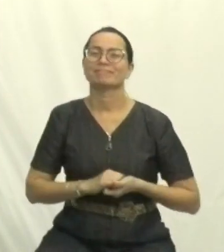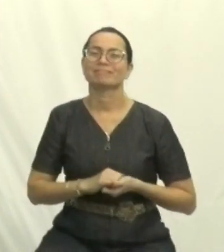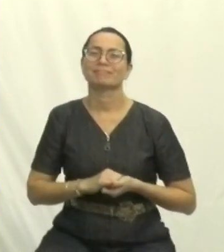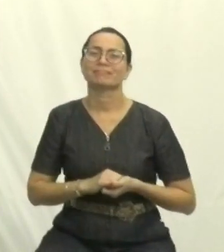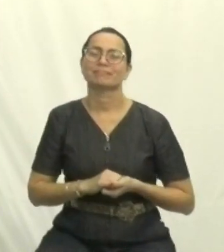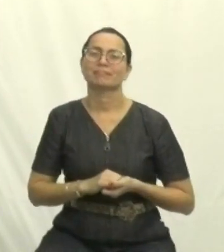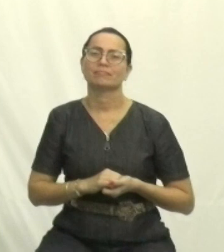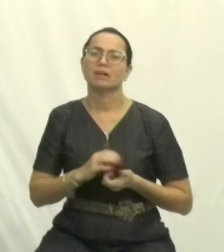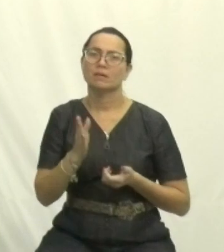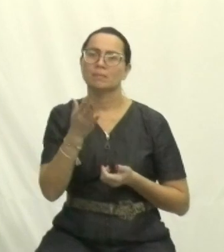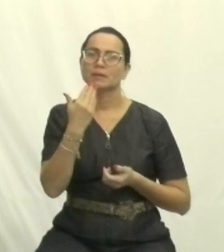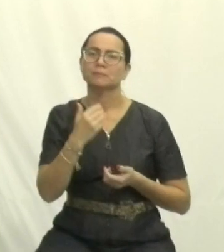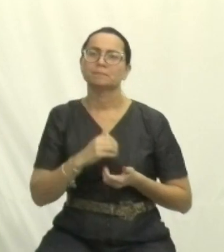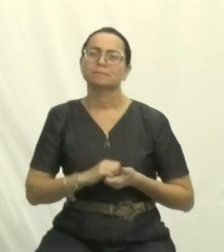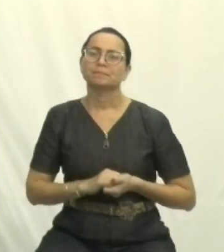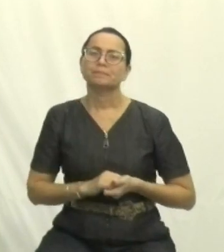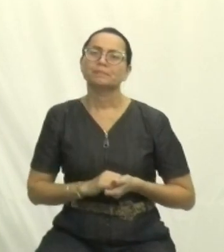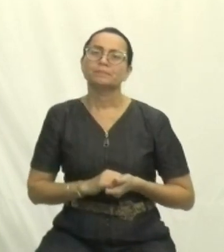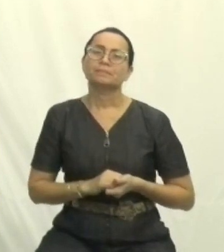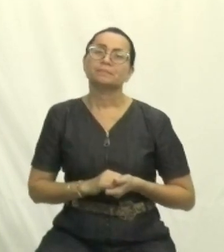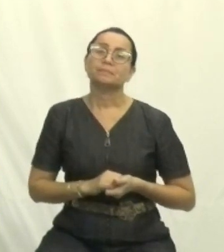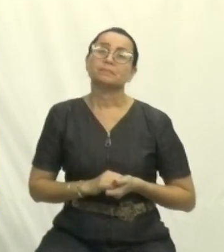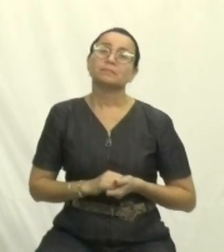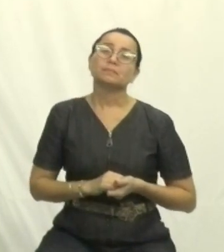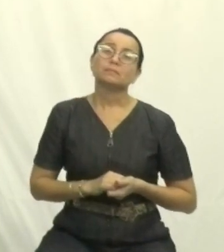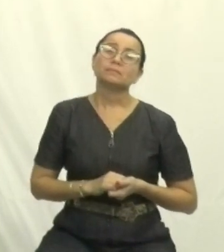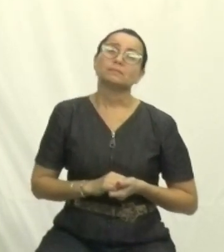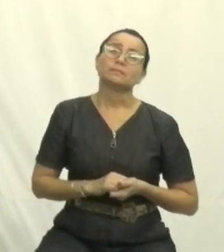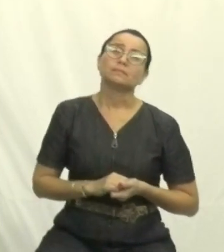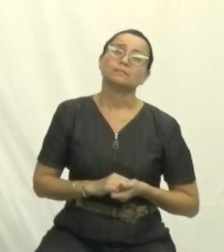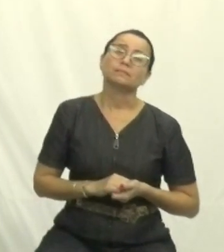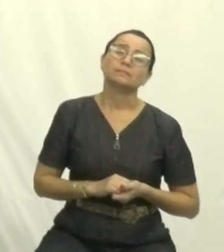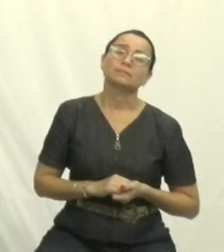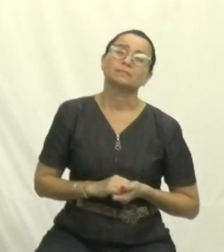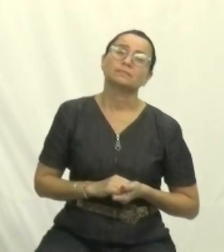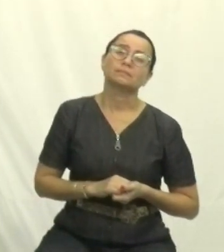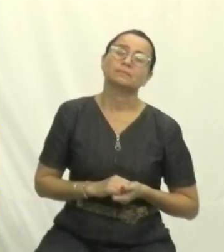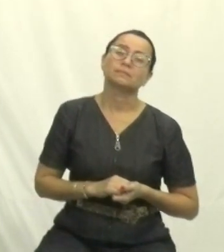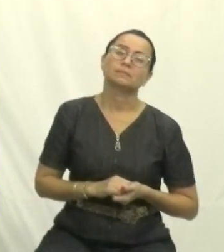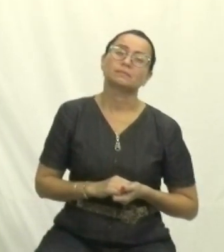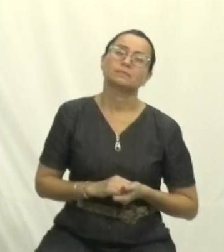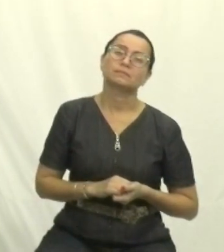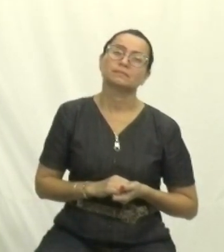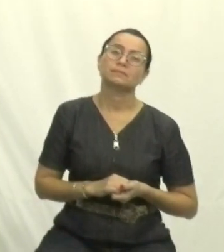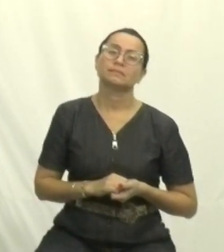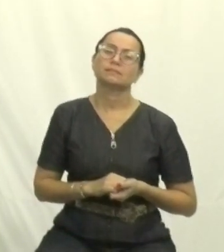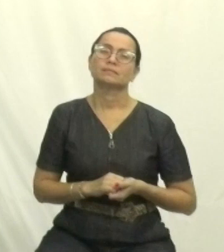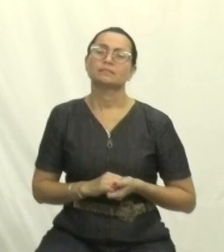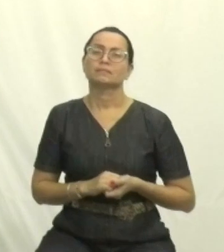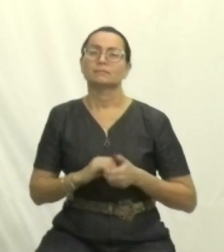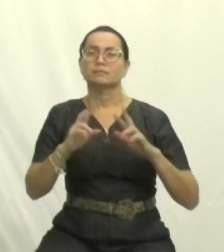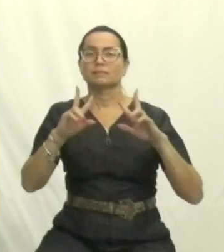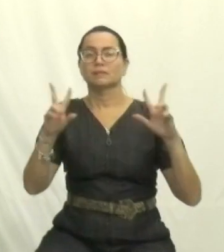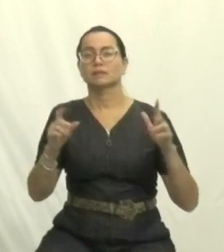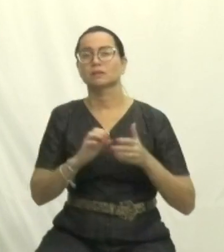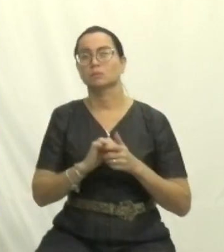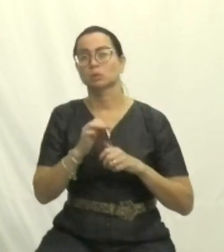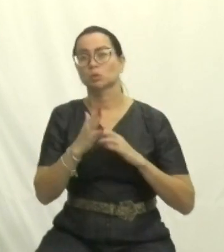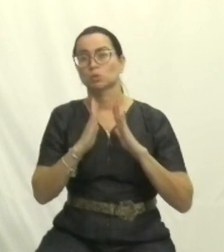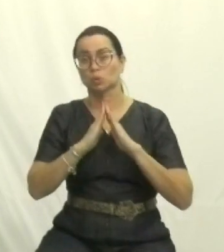Pode passar. E aí, com relação às ocorrências operacionais, que é o que as nossas